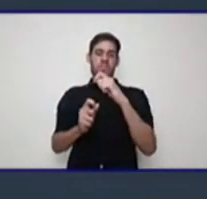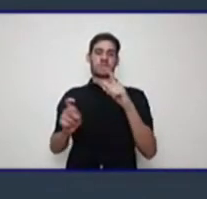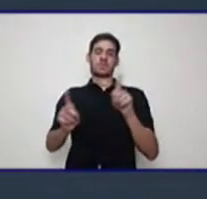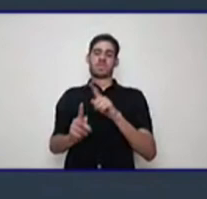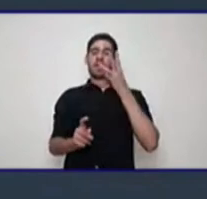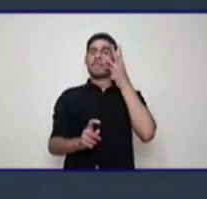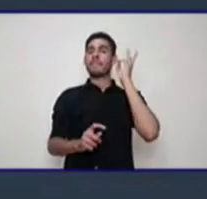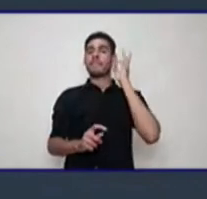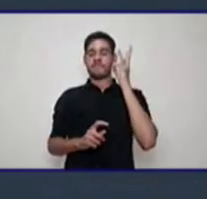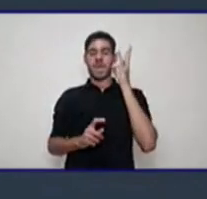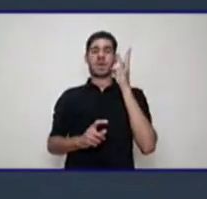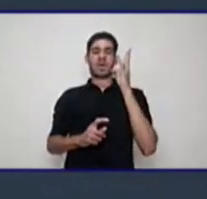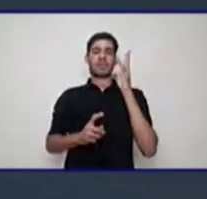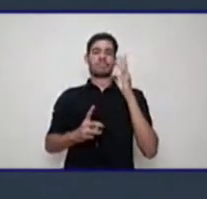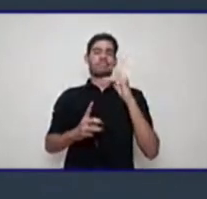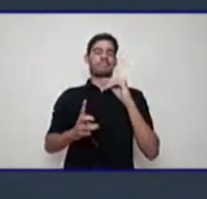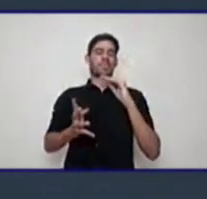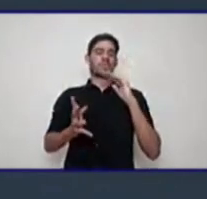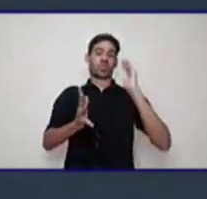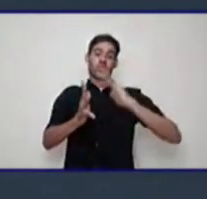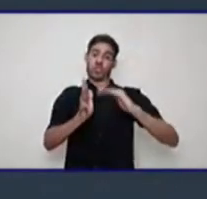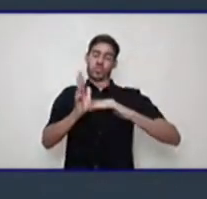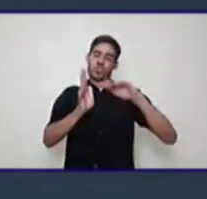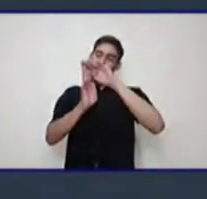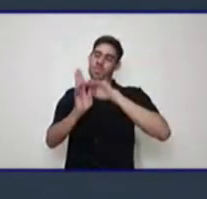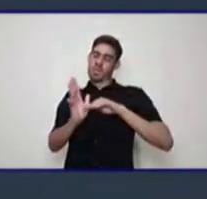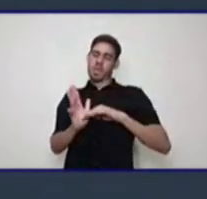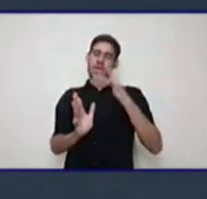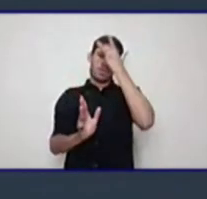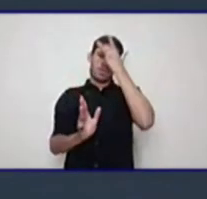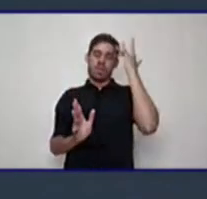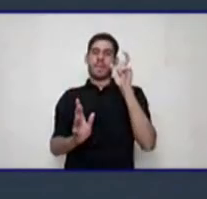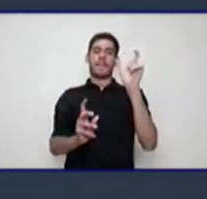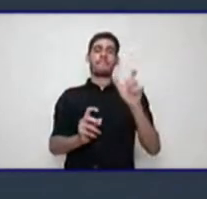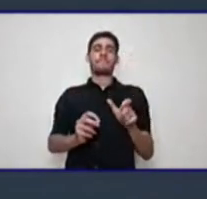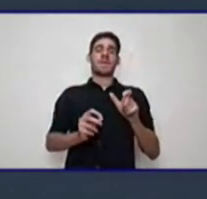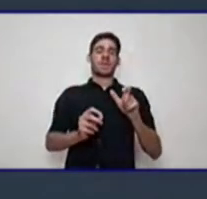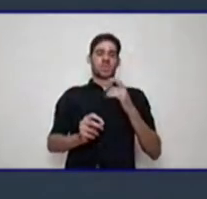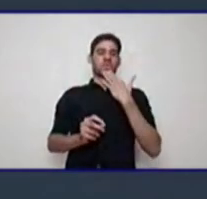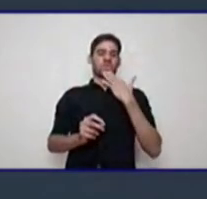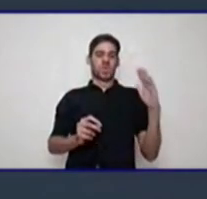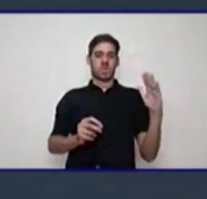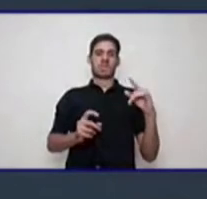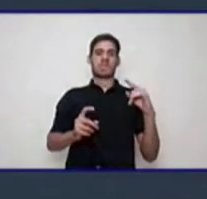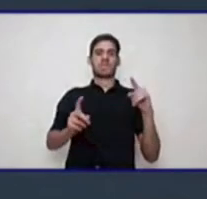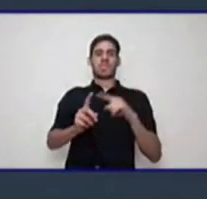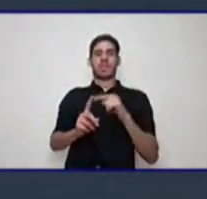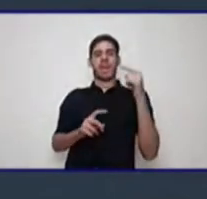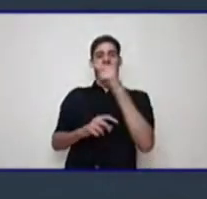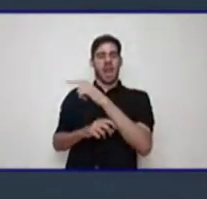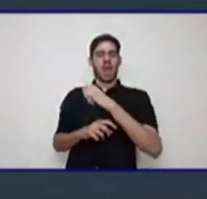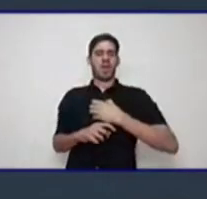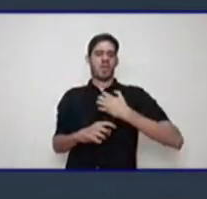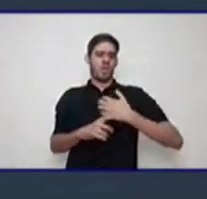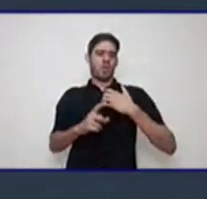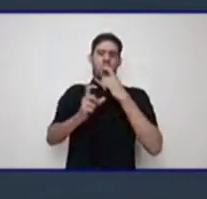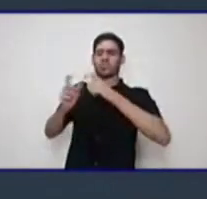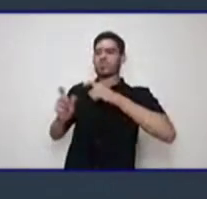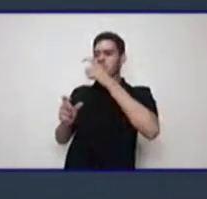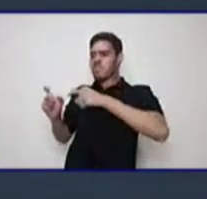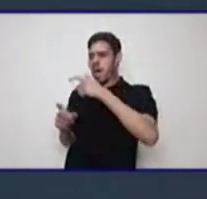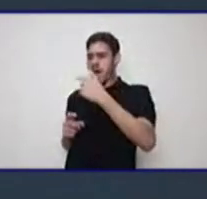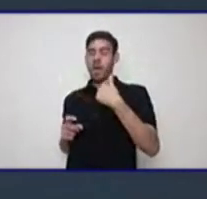Maranhão, quando excluímos da lista um candidato, em que também lá se lançou o discurso de ódio,